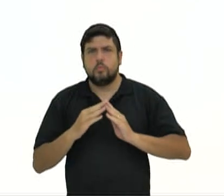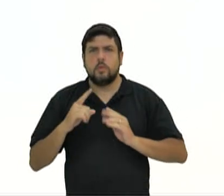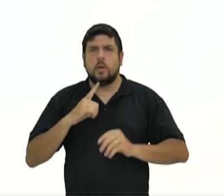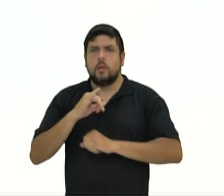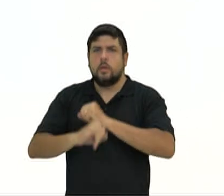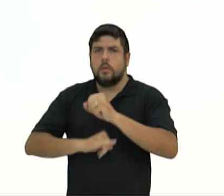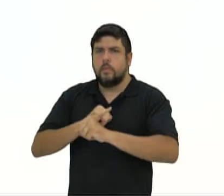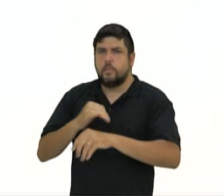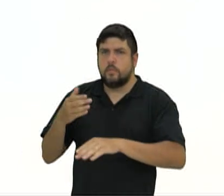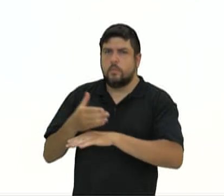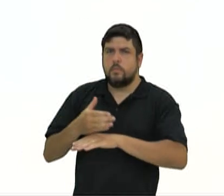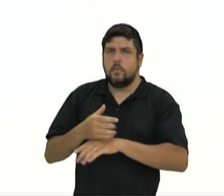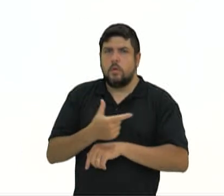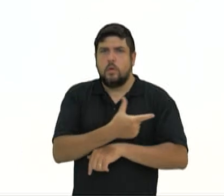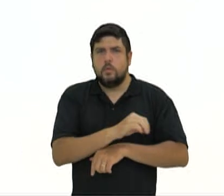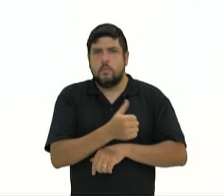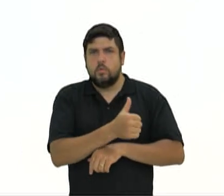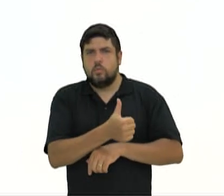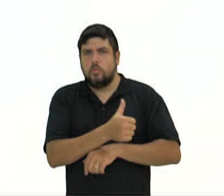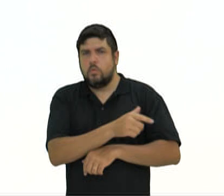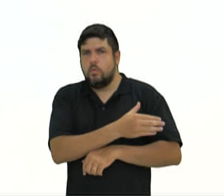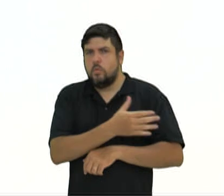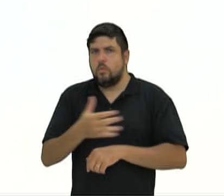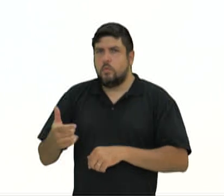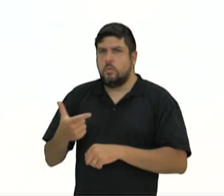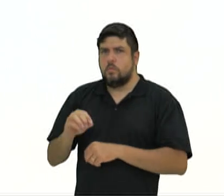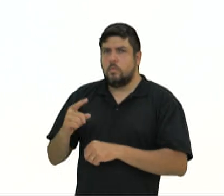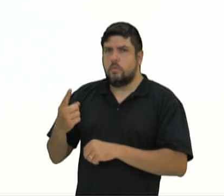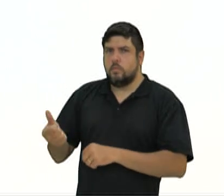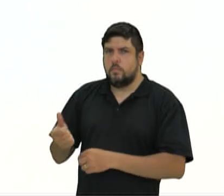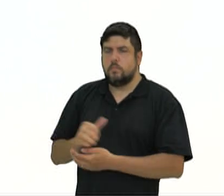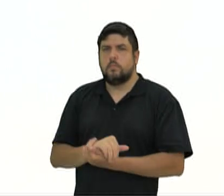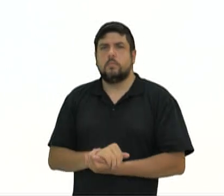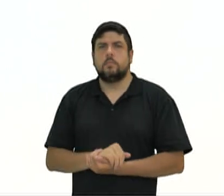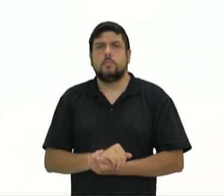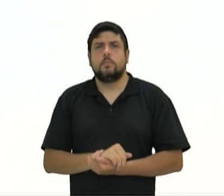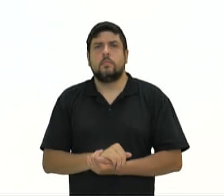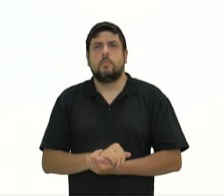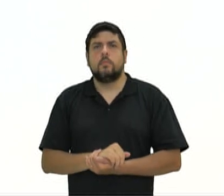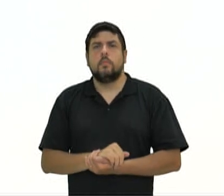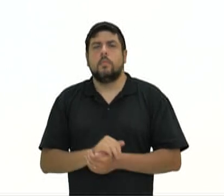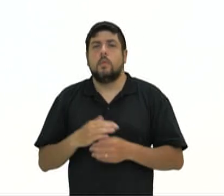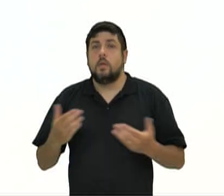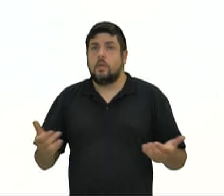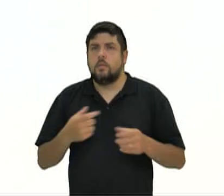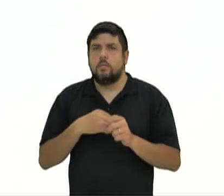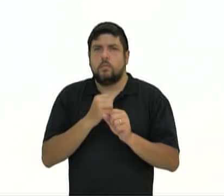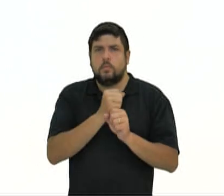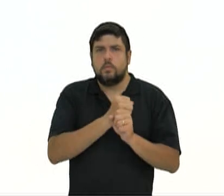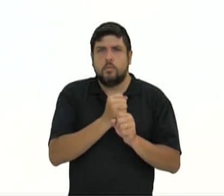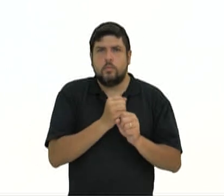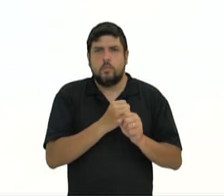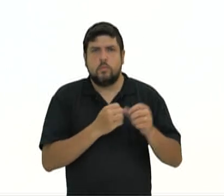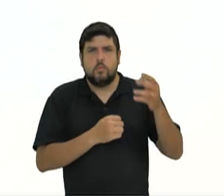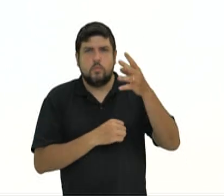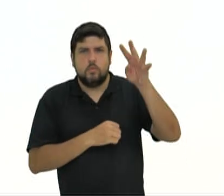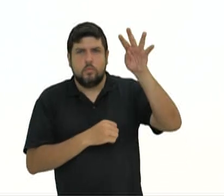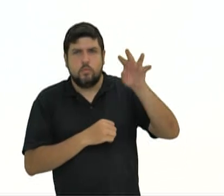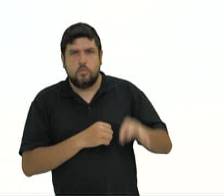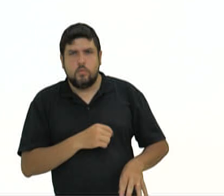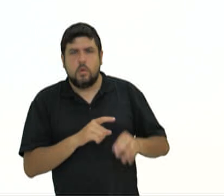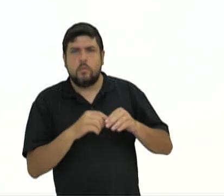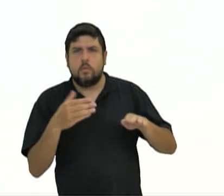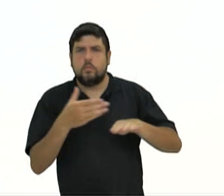de 2011 a 2016. Então, eu tenho os anos aqui e tenho os